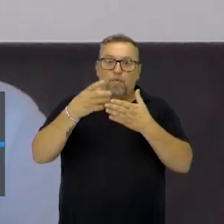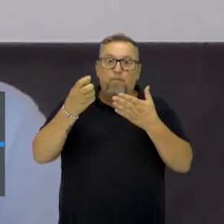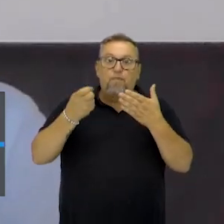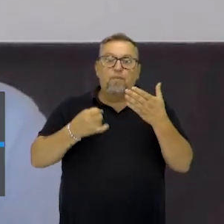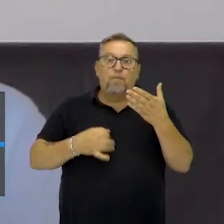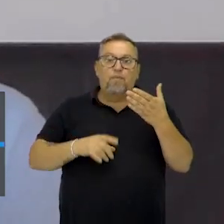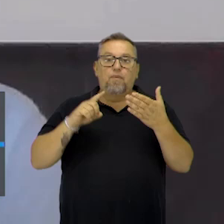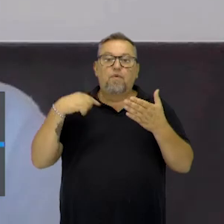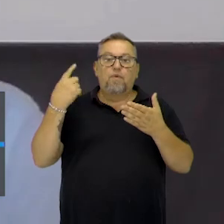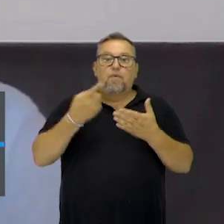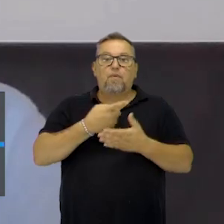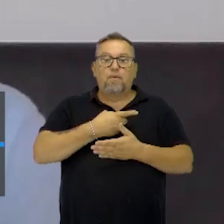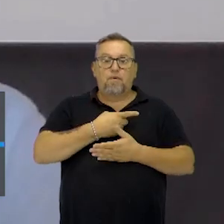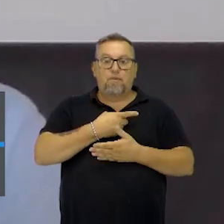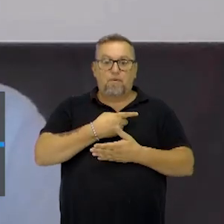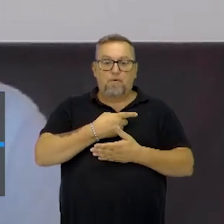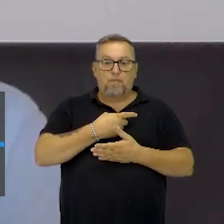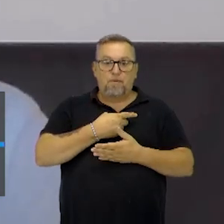que é que nós vamos